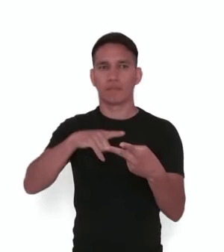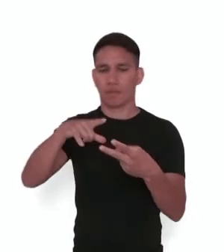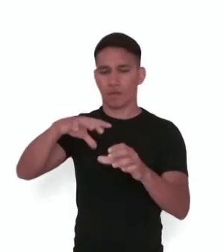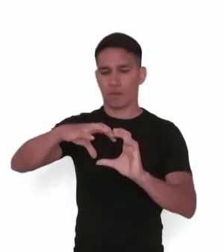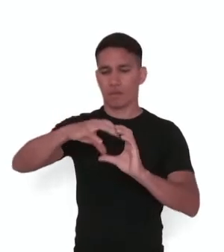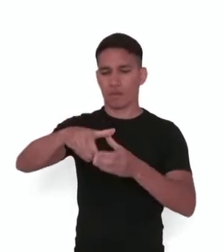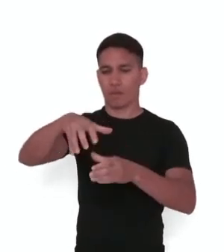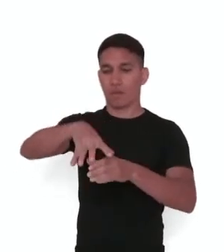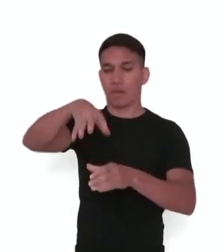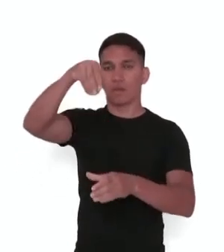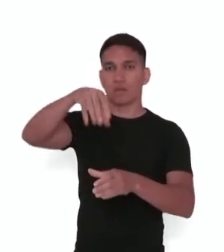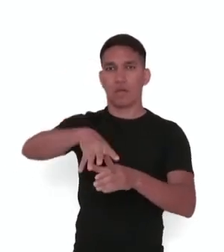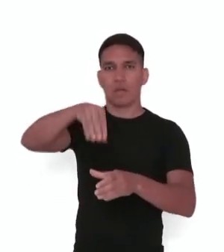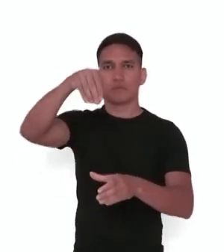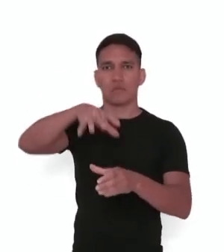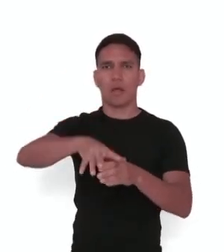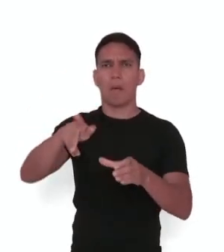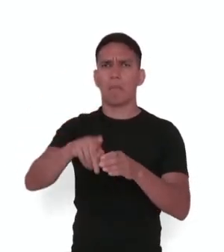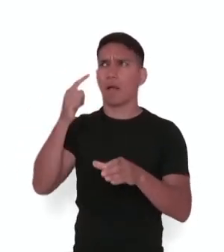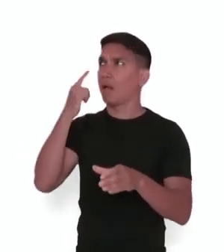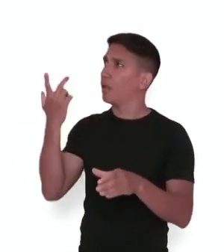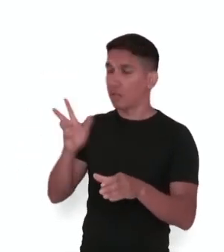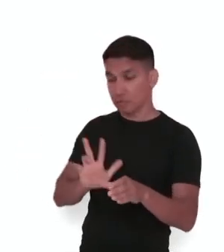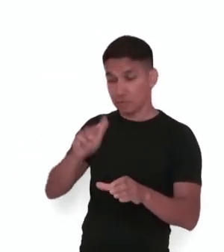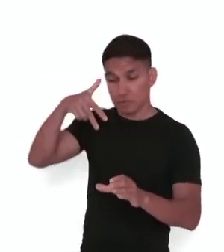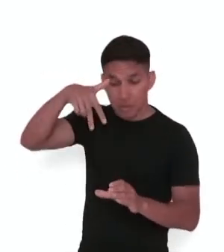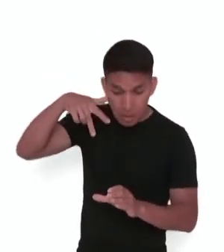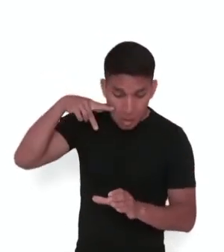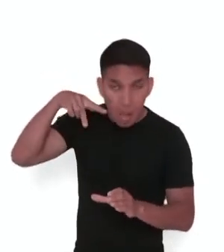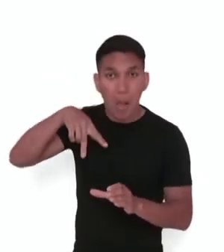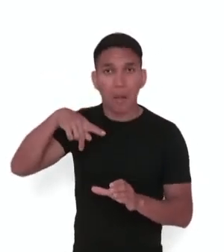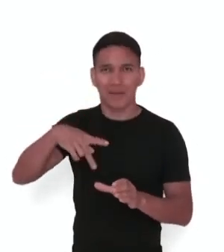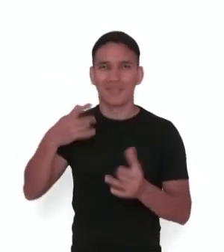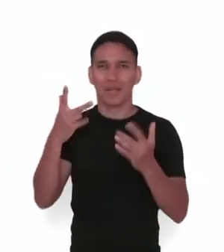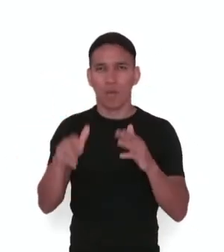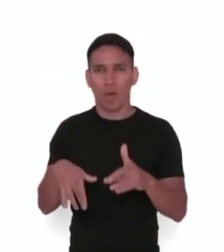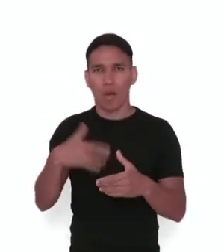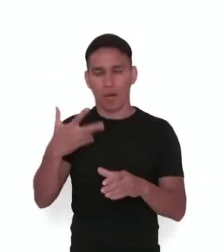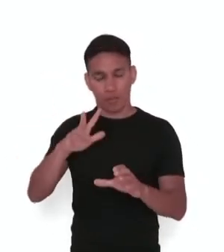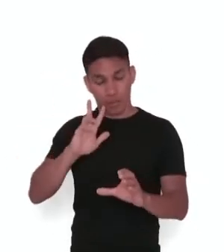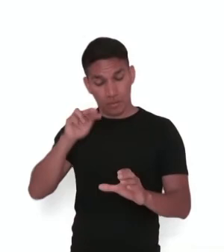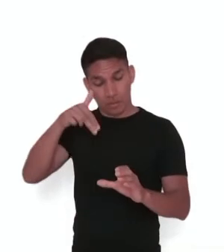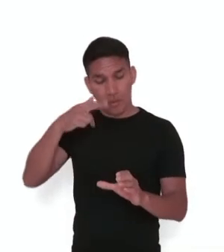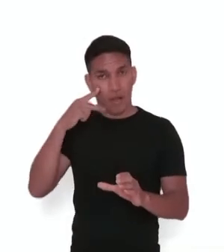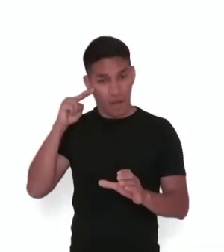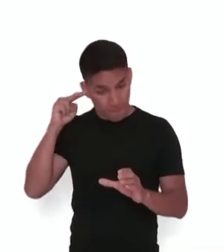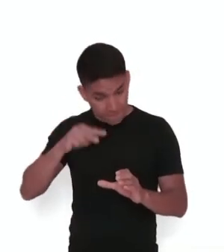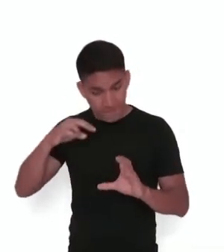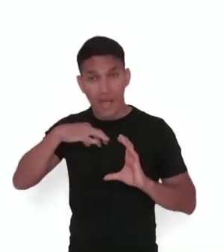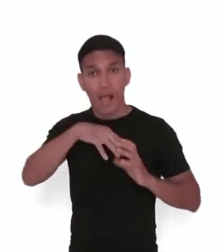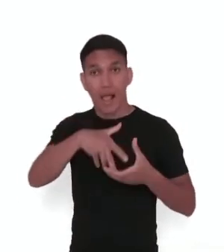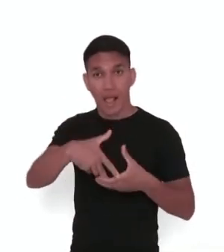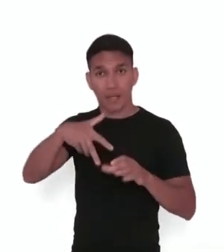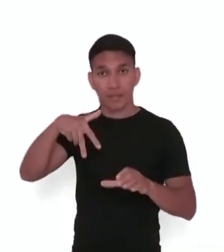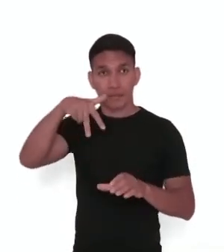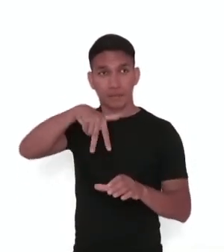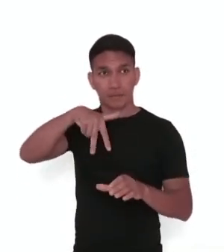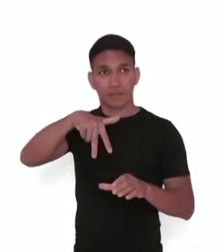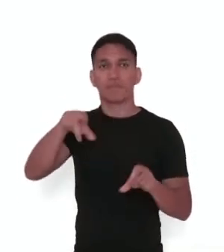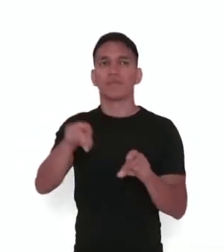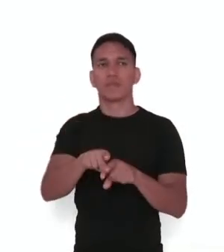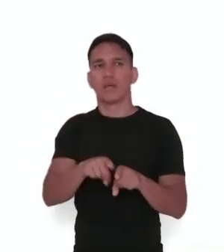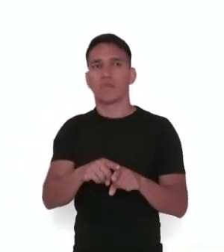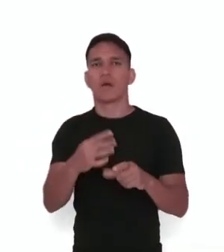que consiste por tipo um chapéuzinho, né? E onde quando você abre aquele chapéuzinho, você também vai ter uma representação, ambas